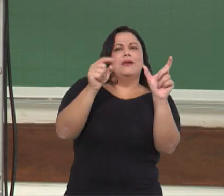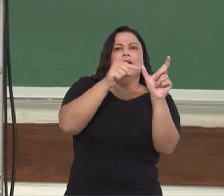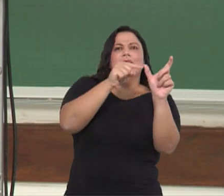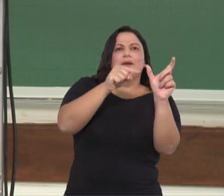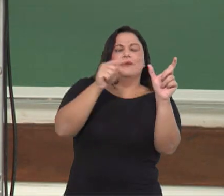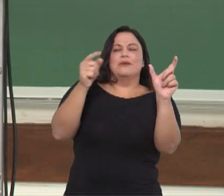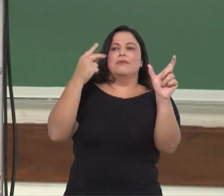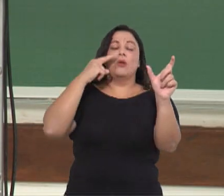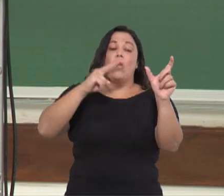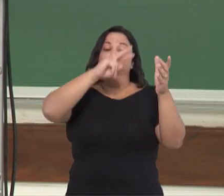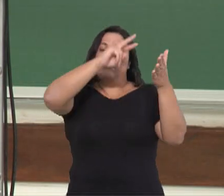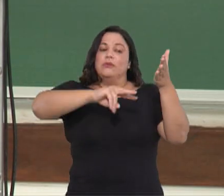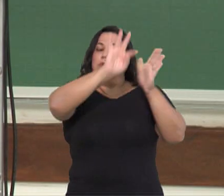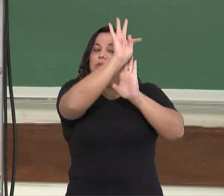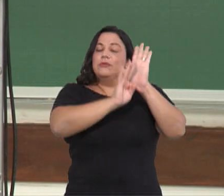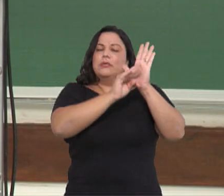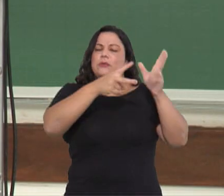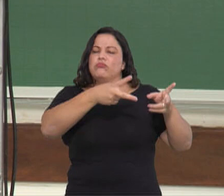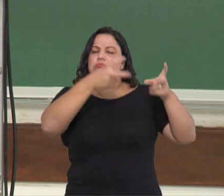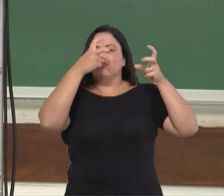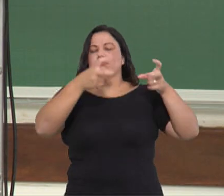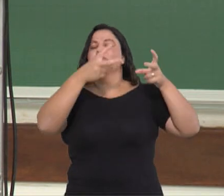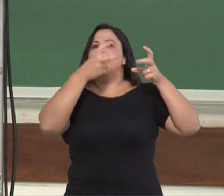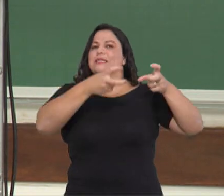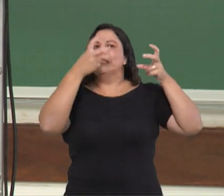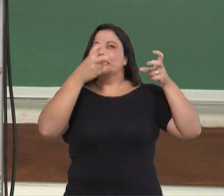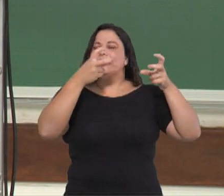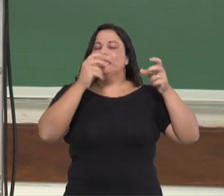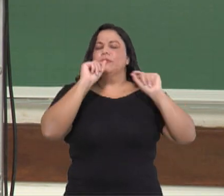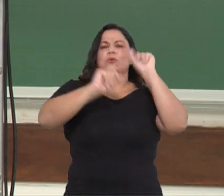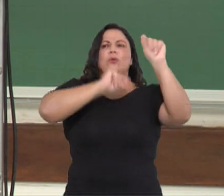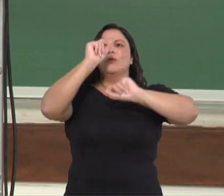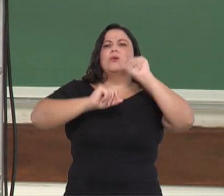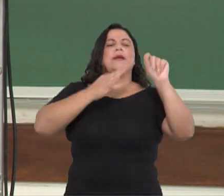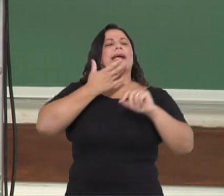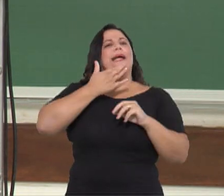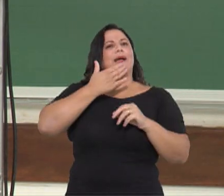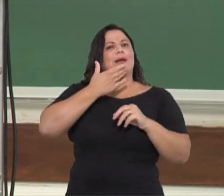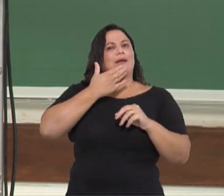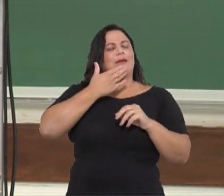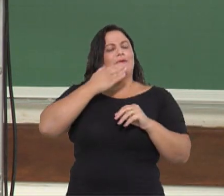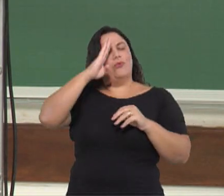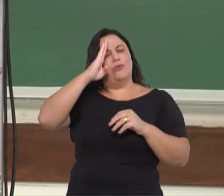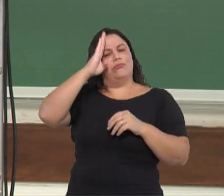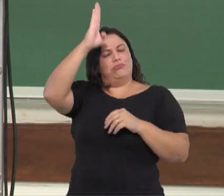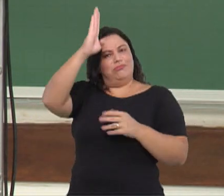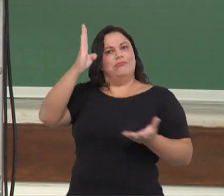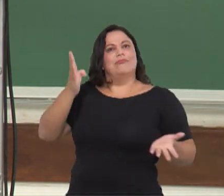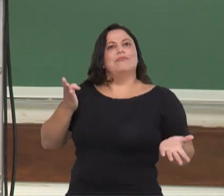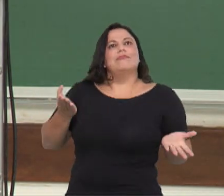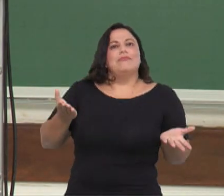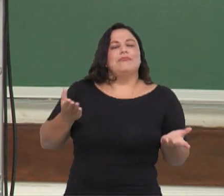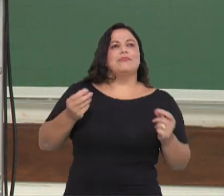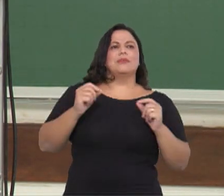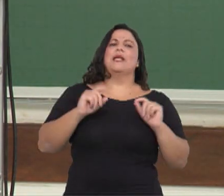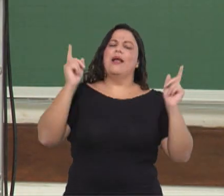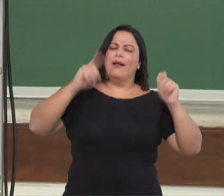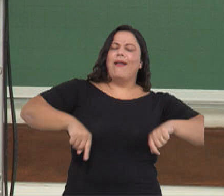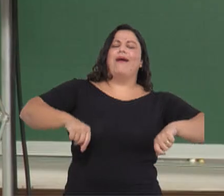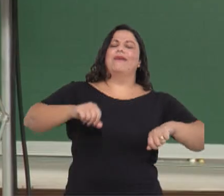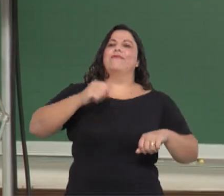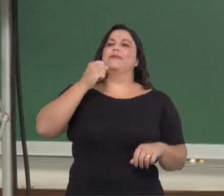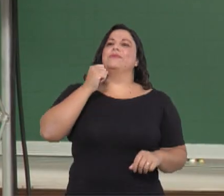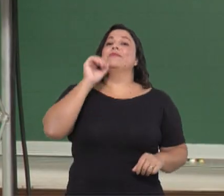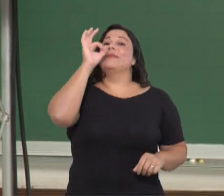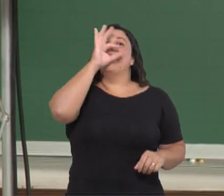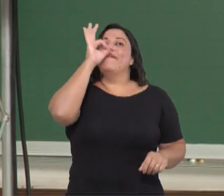de vocês. Percebam qual é a cor que predominou. Obviamente que a gente já viu que é a verde, mas qual